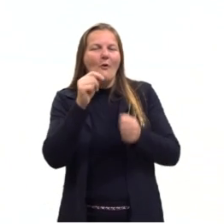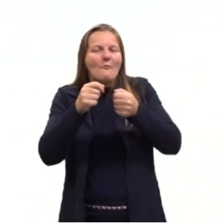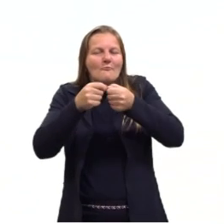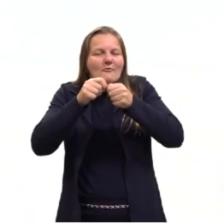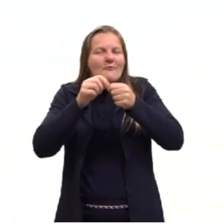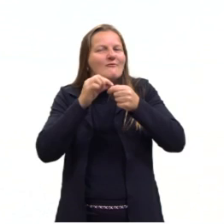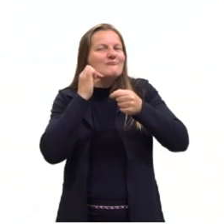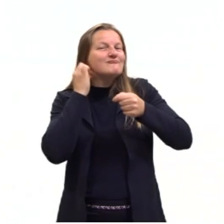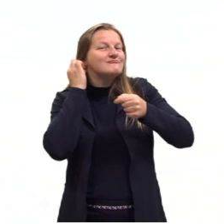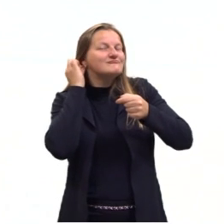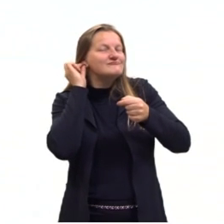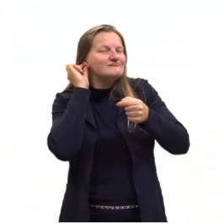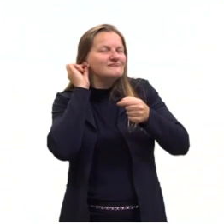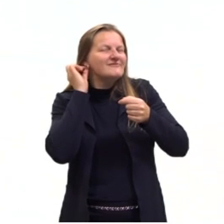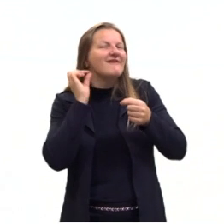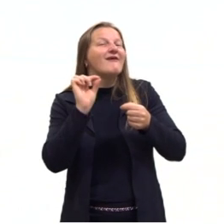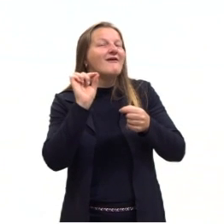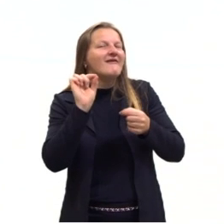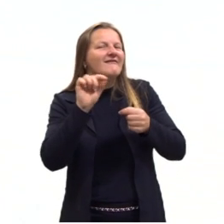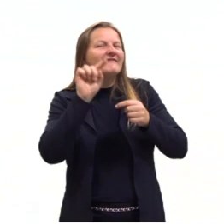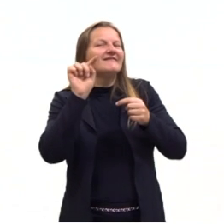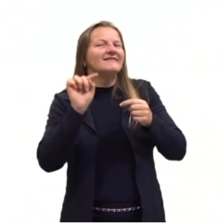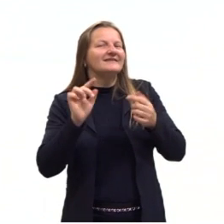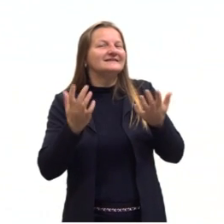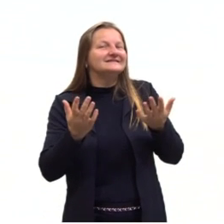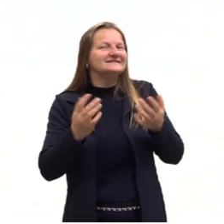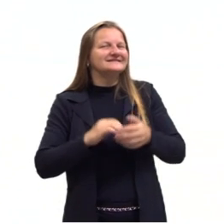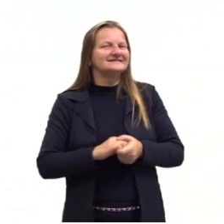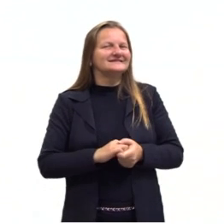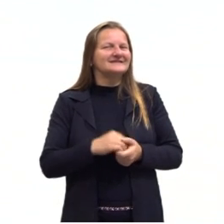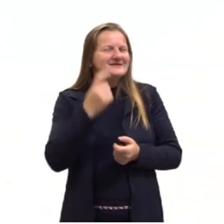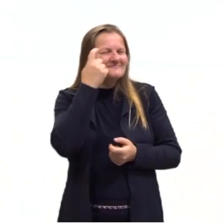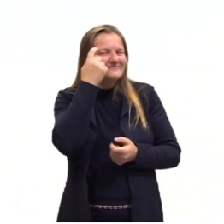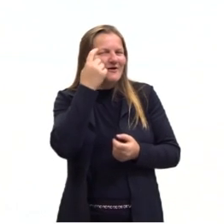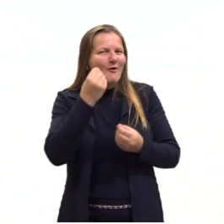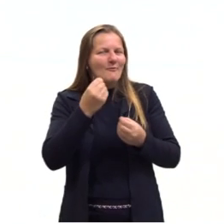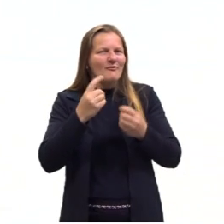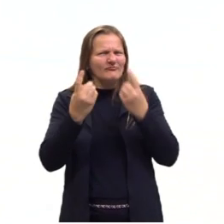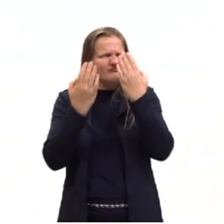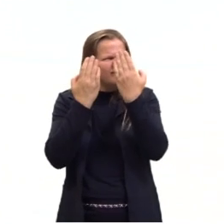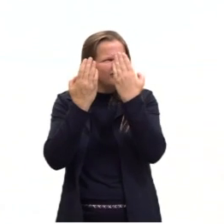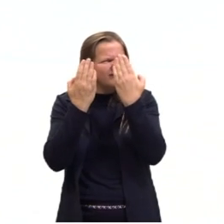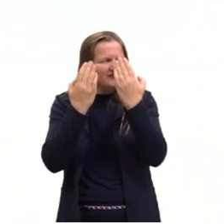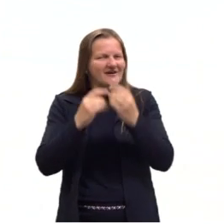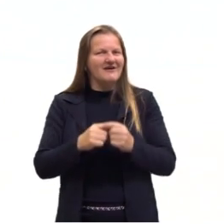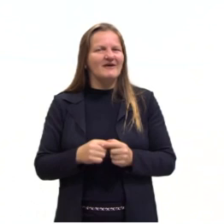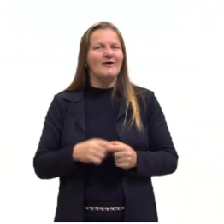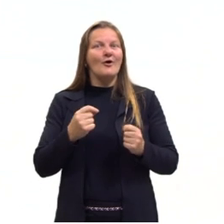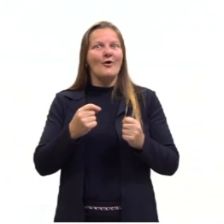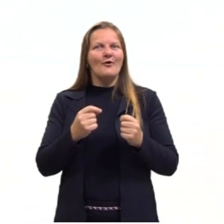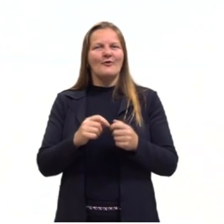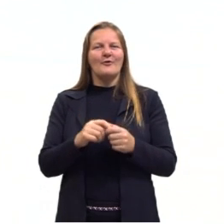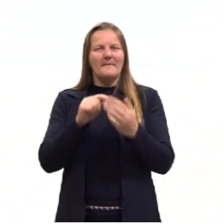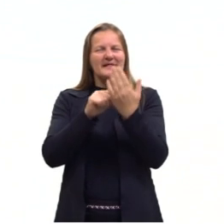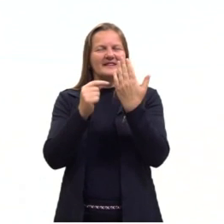e eu começo perguntando como manter uma linha de raciocínio coerente